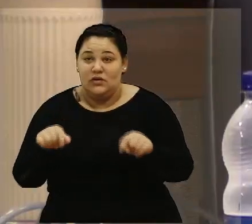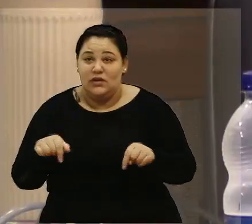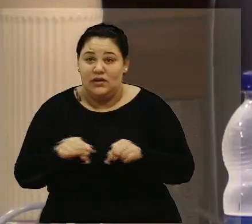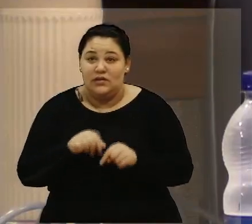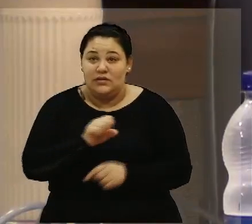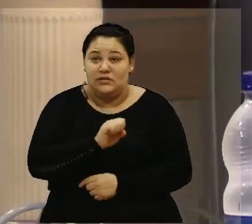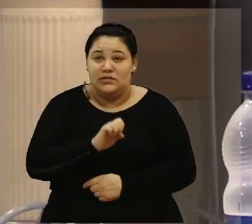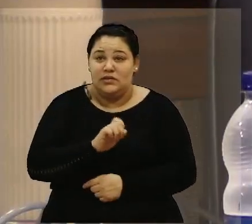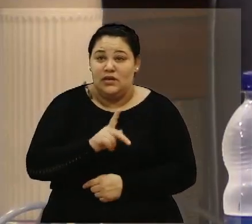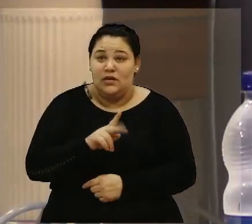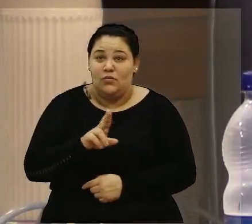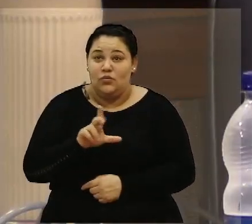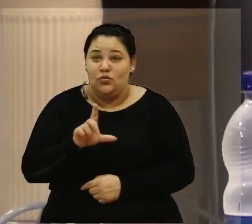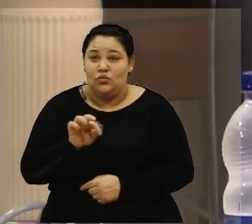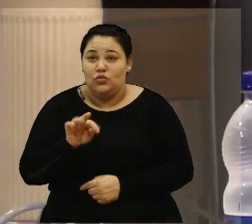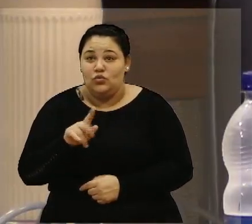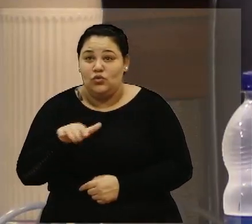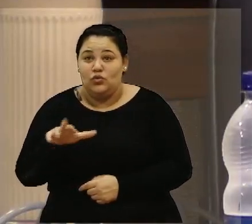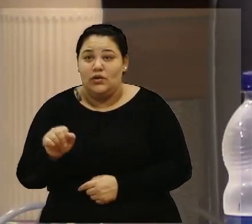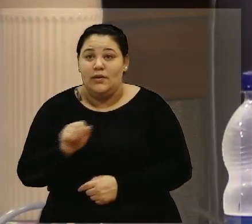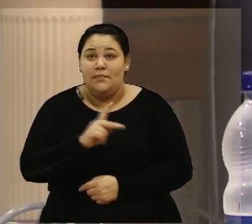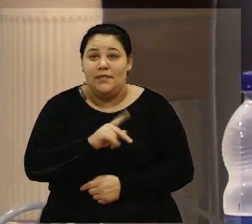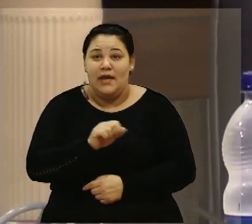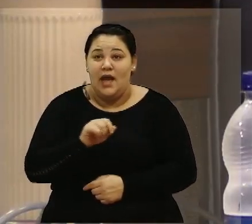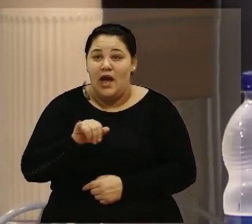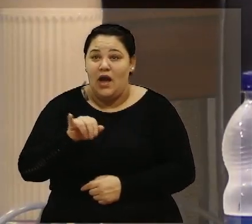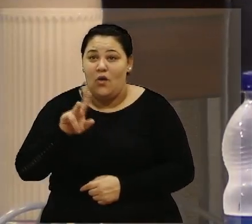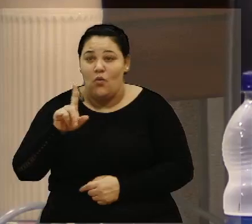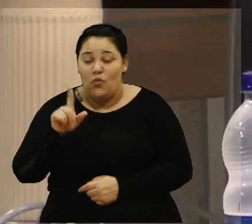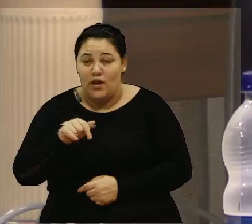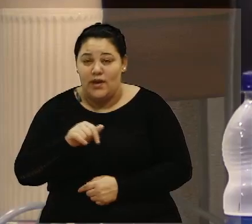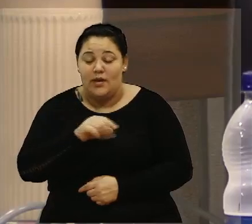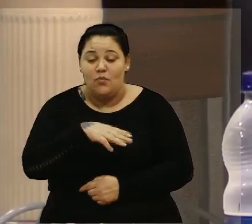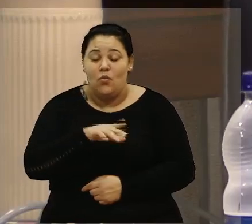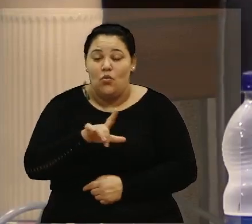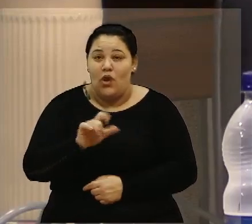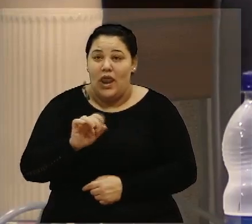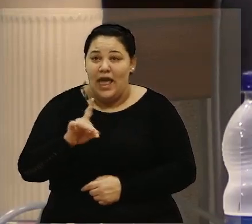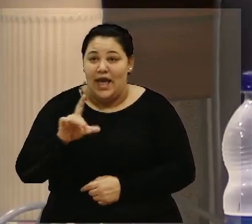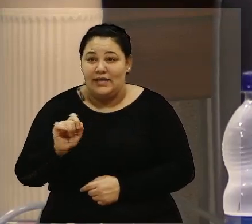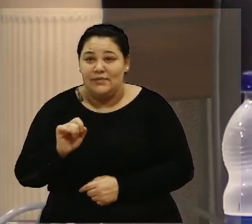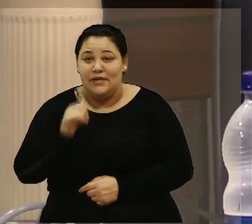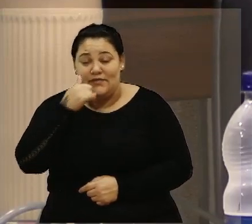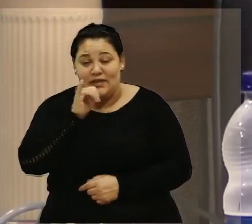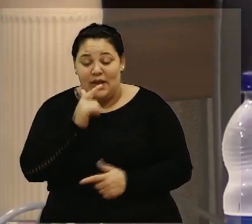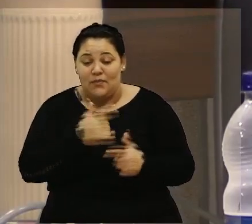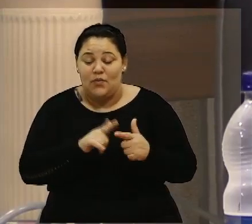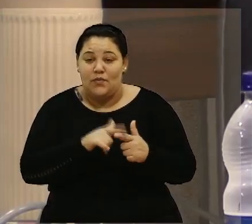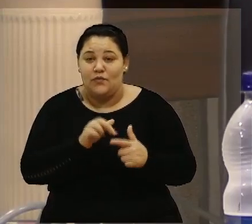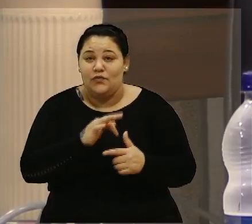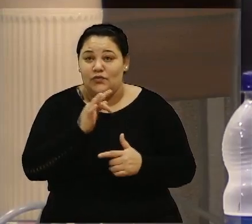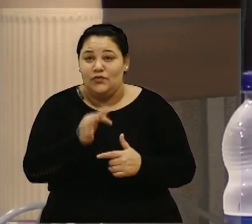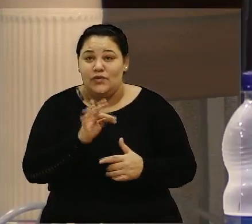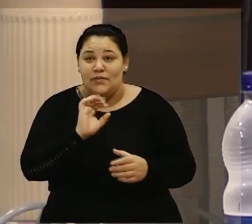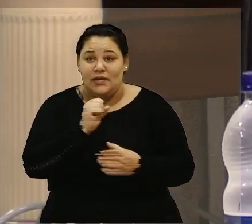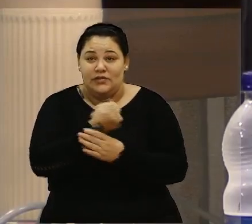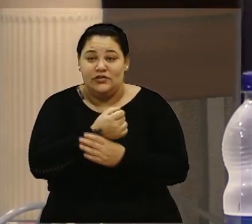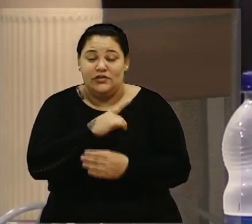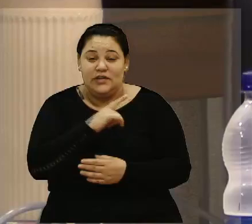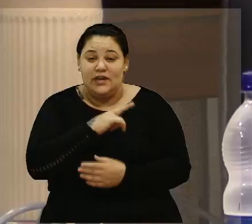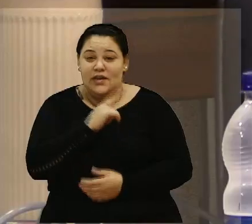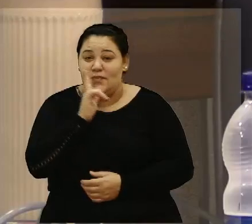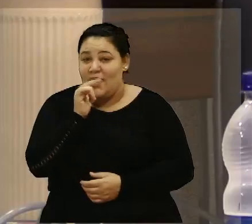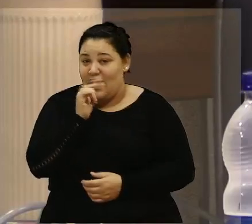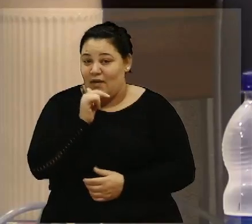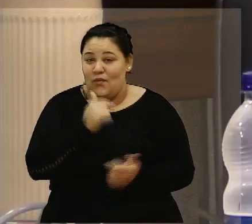Piauí e Mulada. Temos que nos antecipar para não ter problemas futuros e para nós garantir que tenha realmente uma água de qualidade